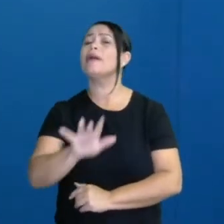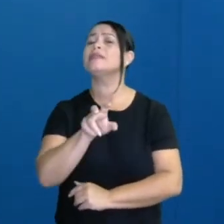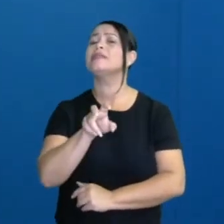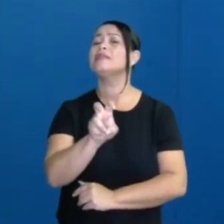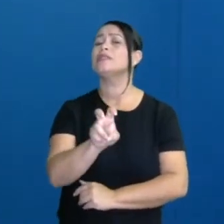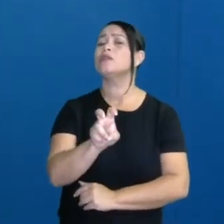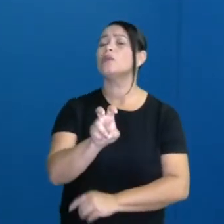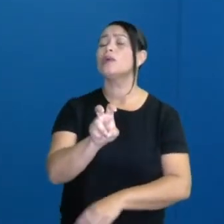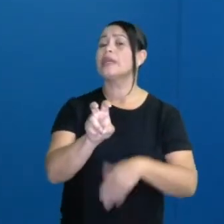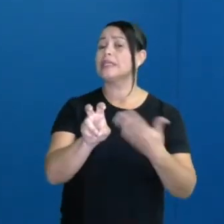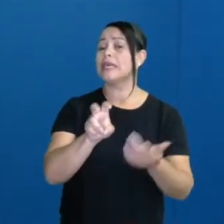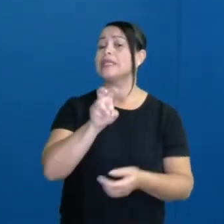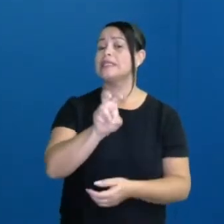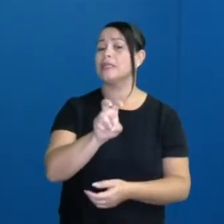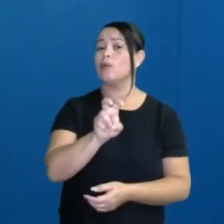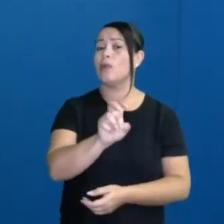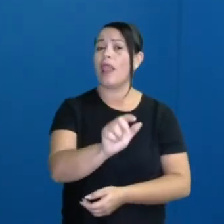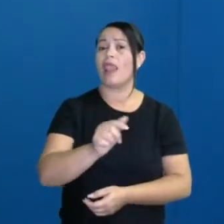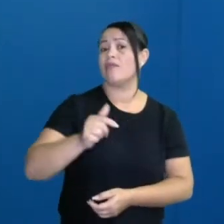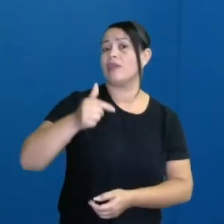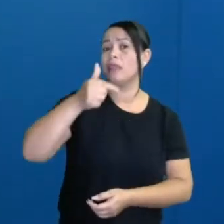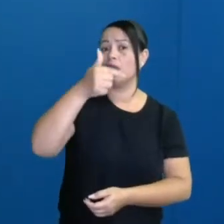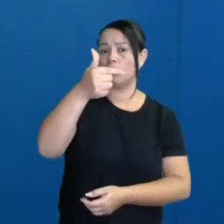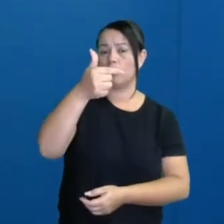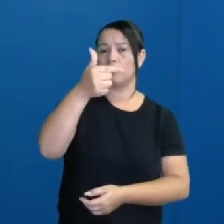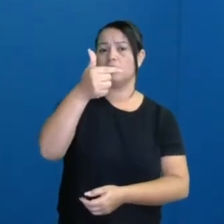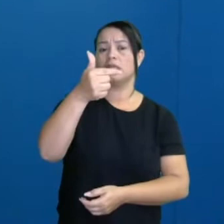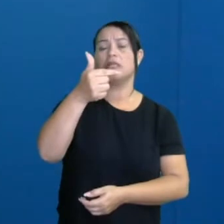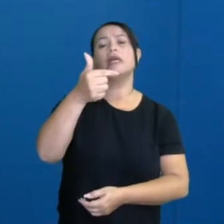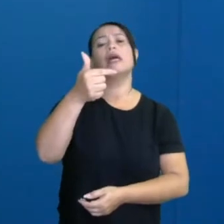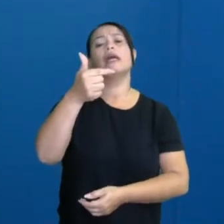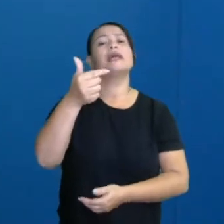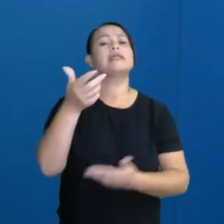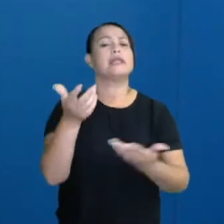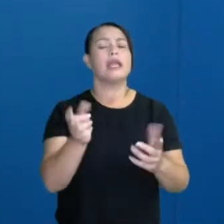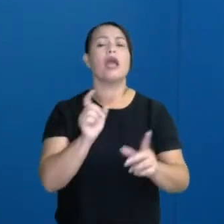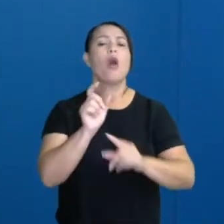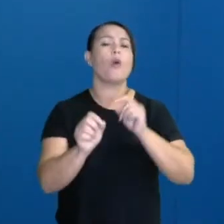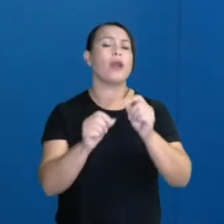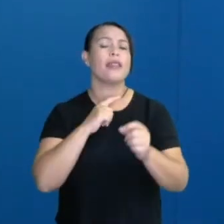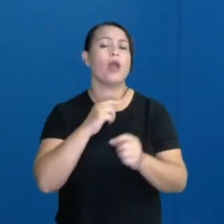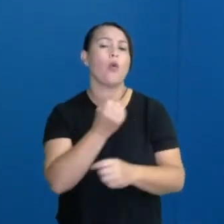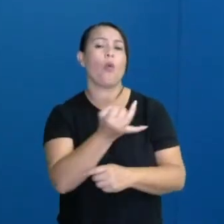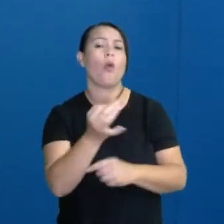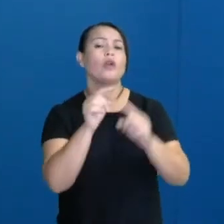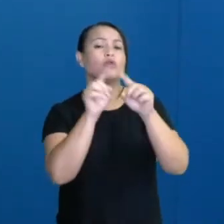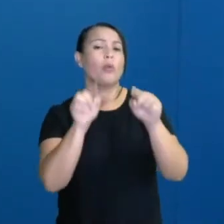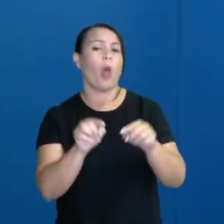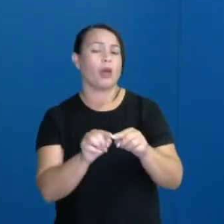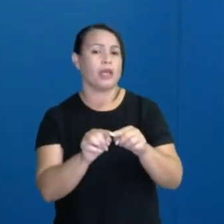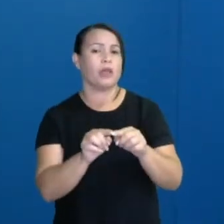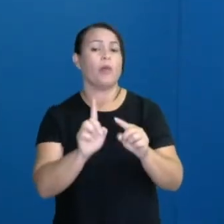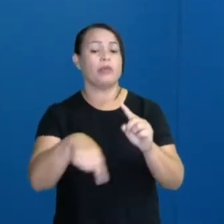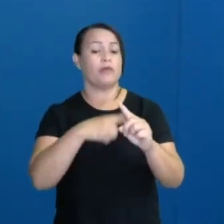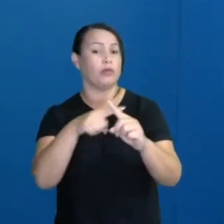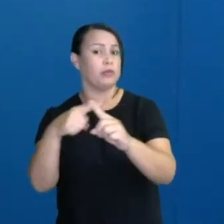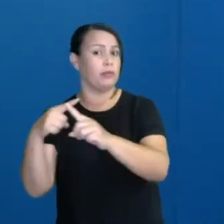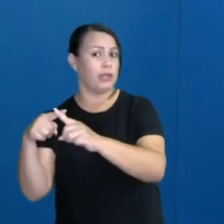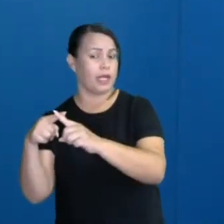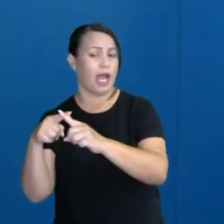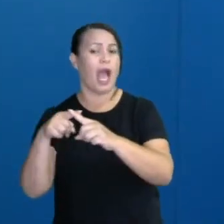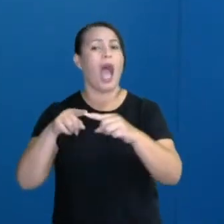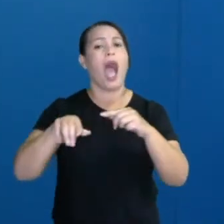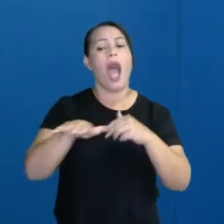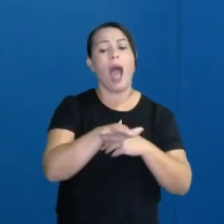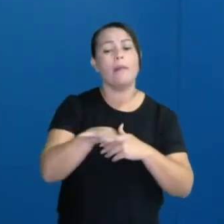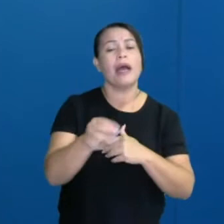quem? Ia ser 5 elevado a 2, que no caso, eu ia ter quantos bloquinhos? Eu ia multiplicar, né? Isso é a minha